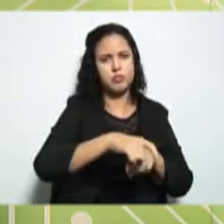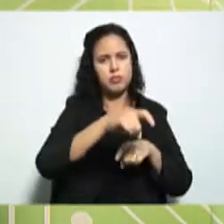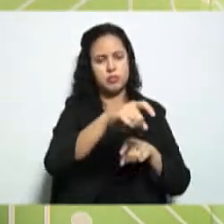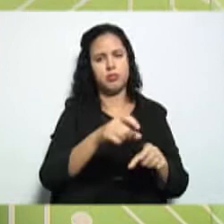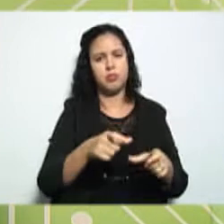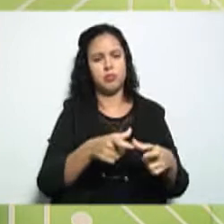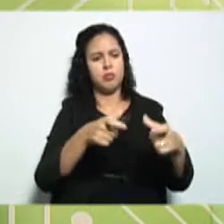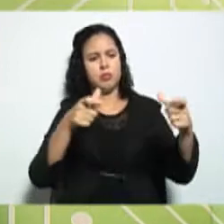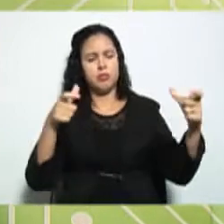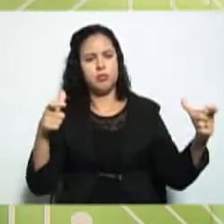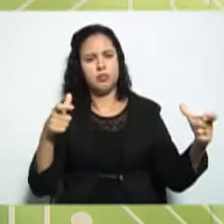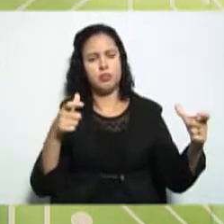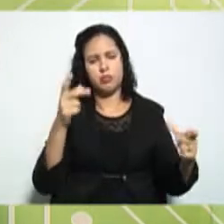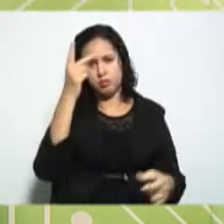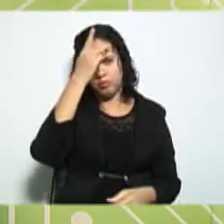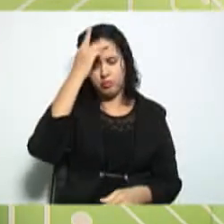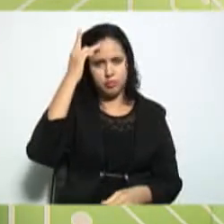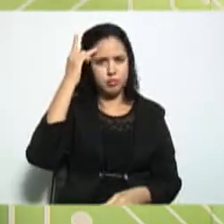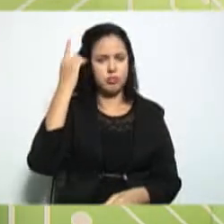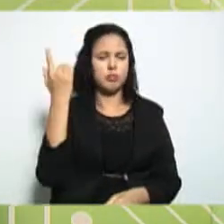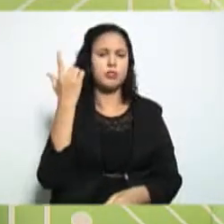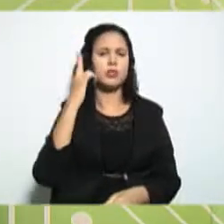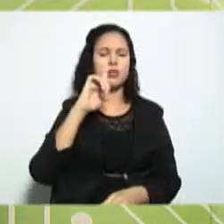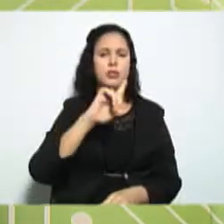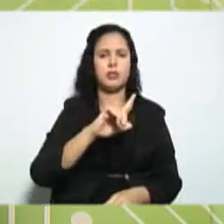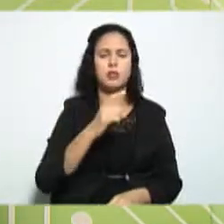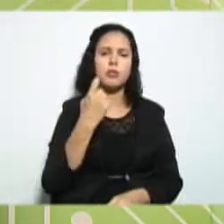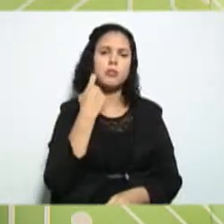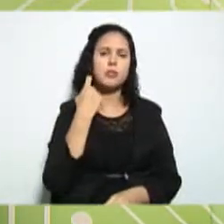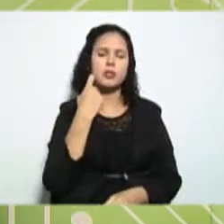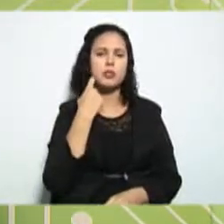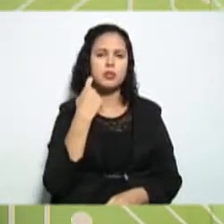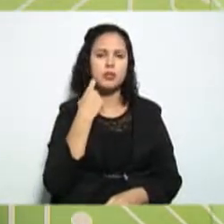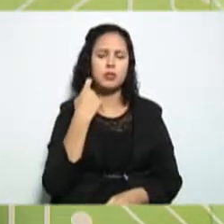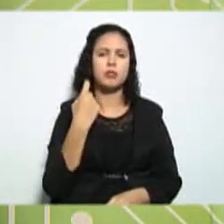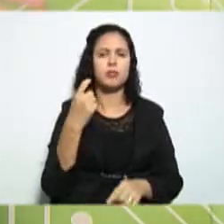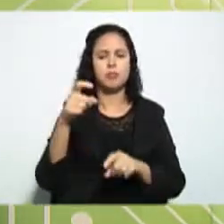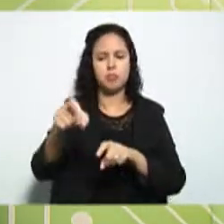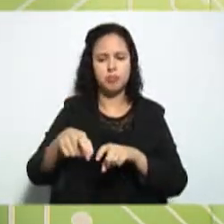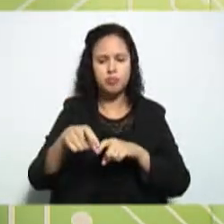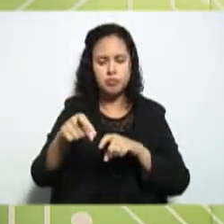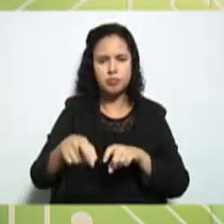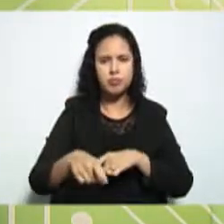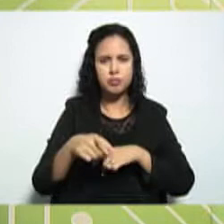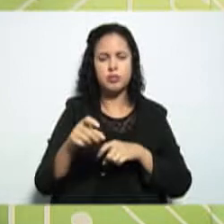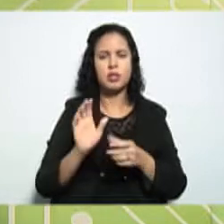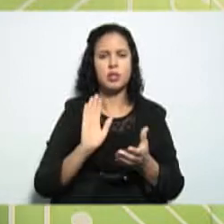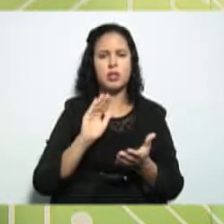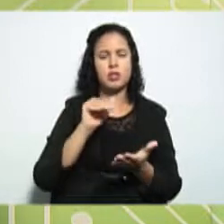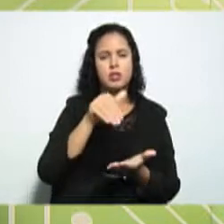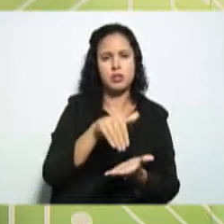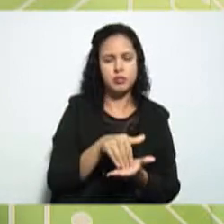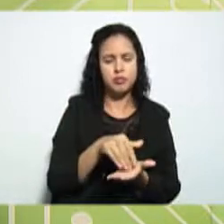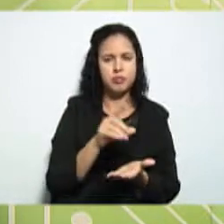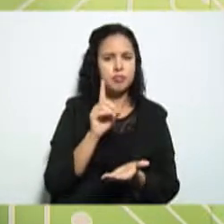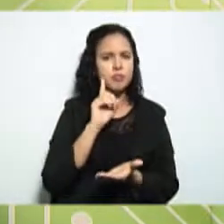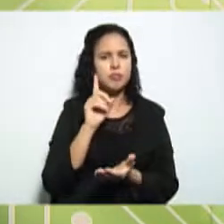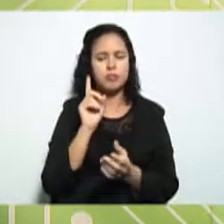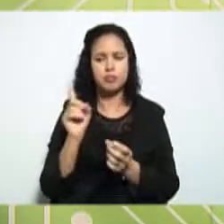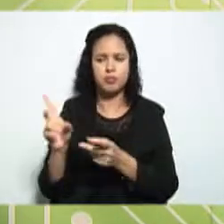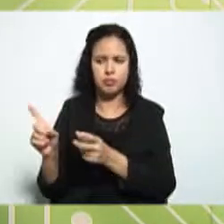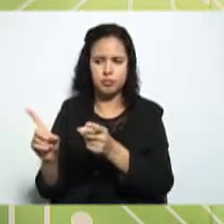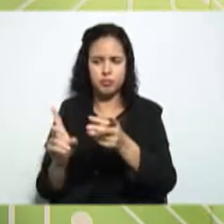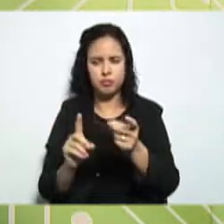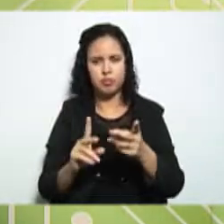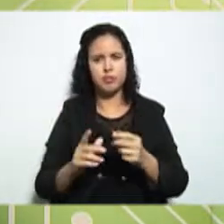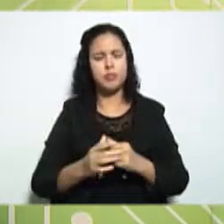até grande, onde as pessoas conseguem tirar o seu peixe, levar para aquele tanque, resfriar, guardar lá até o dia de comercializar. Similar ao processo do tanque de